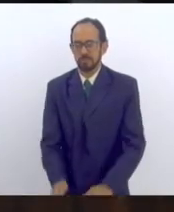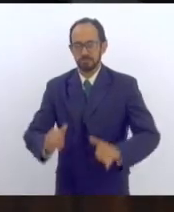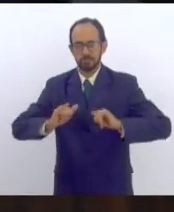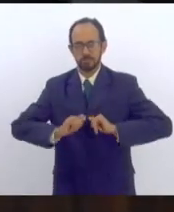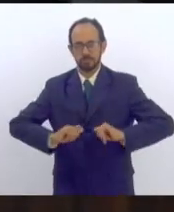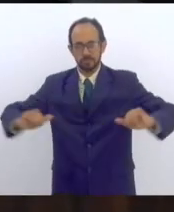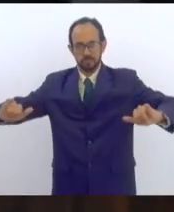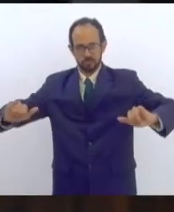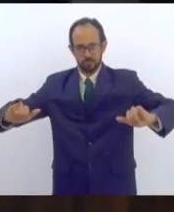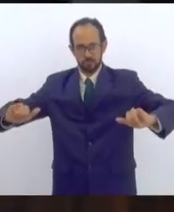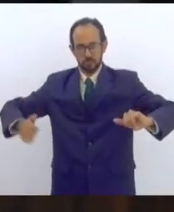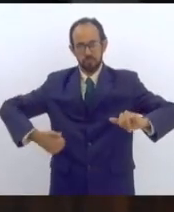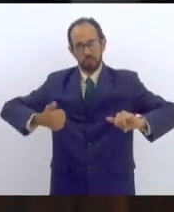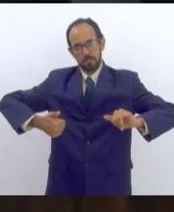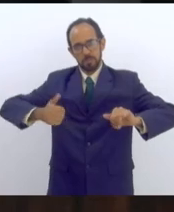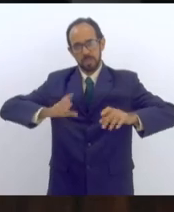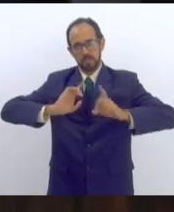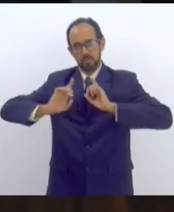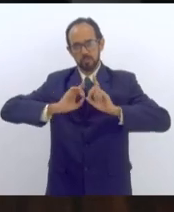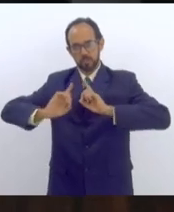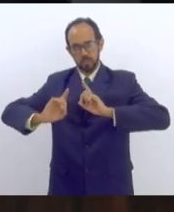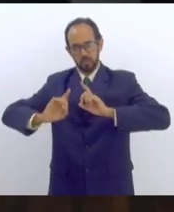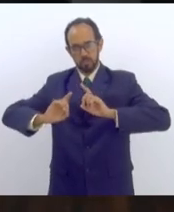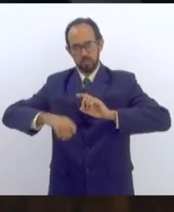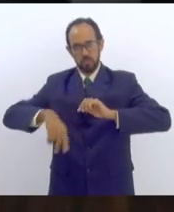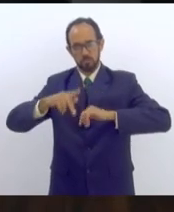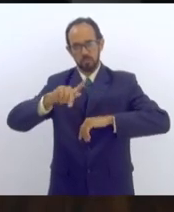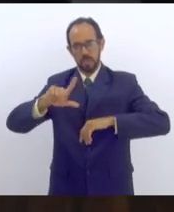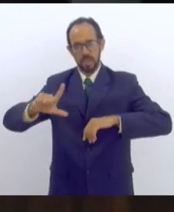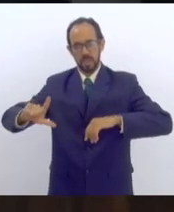Anuncio, em primeira discussão, projeto de lei